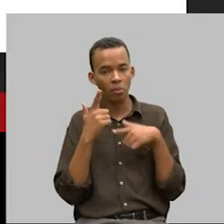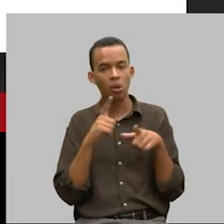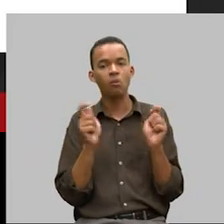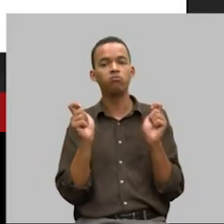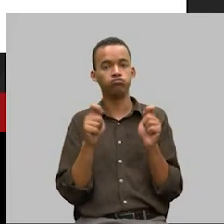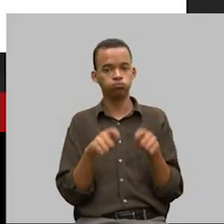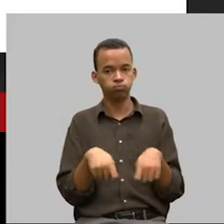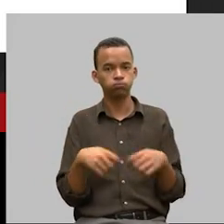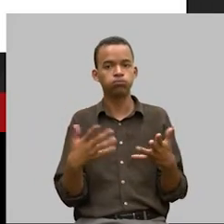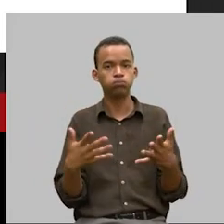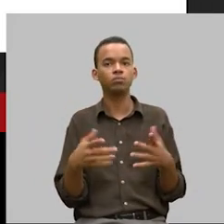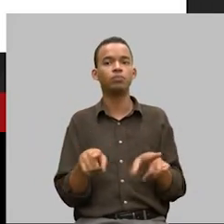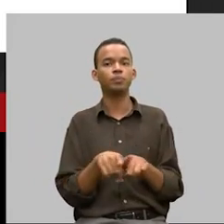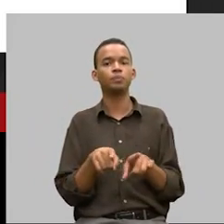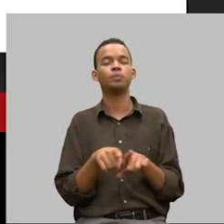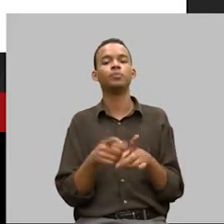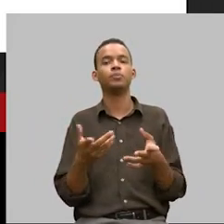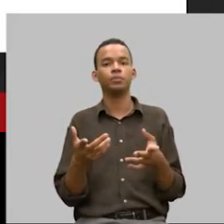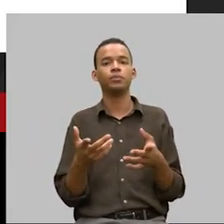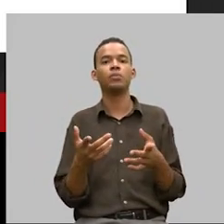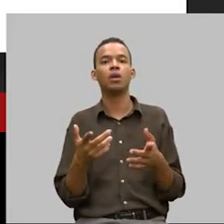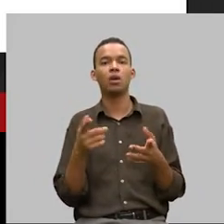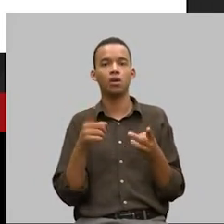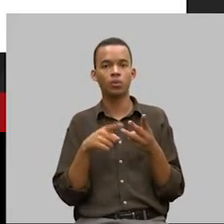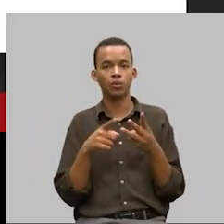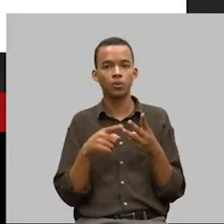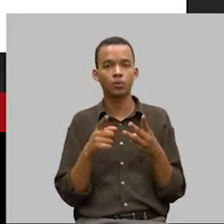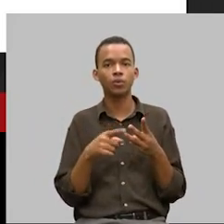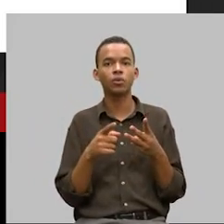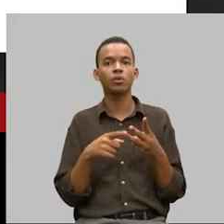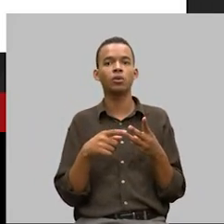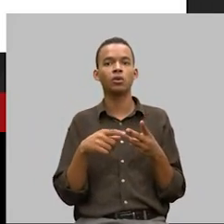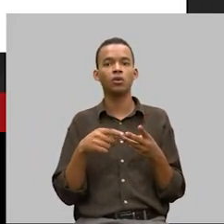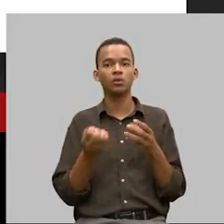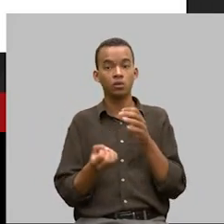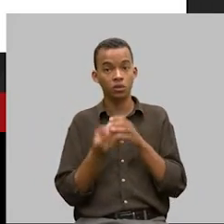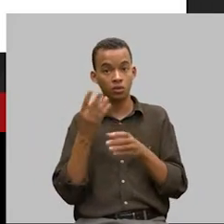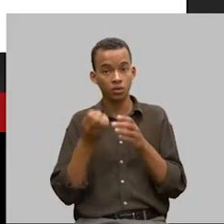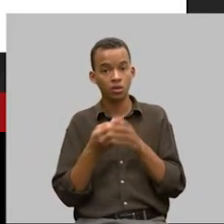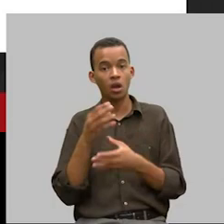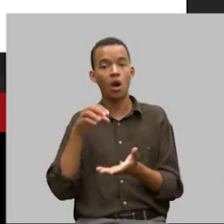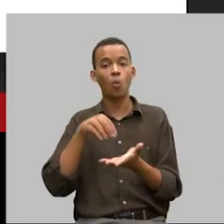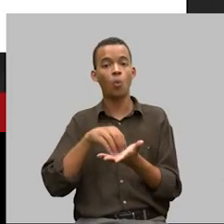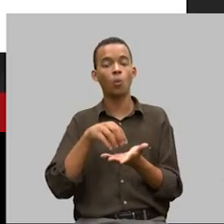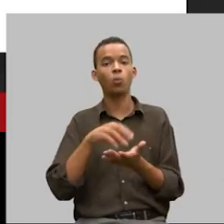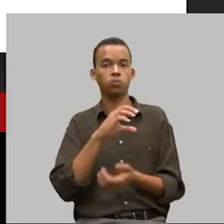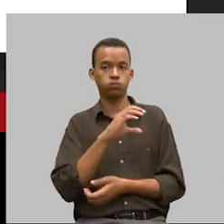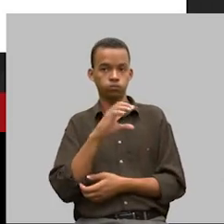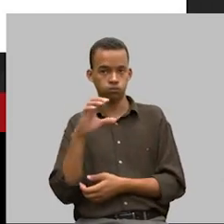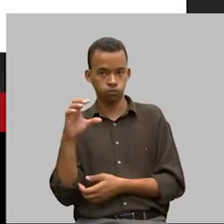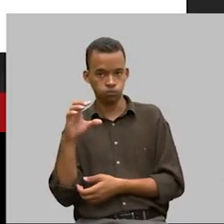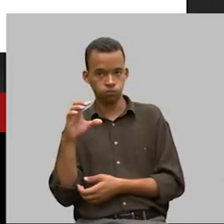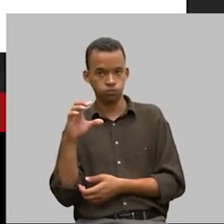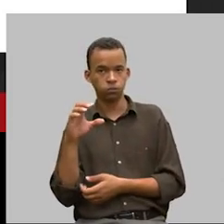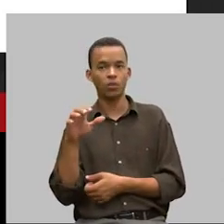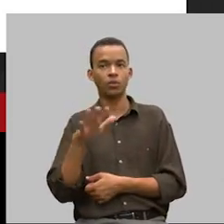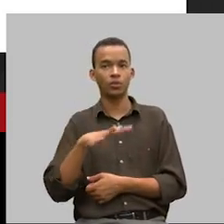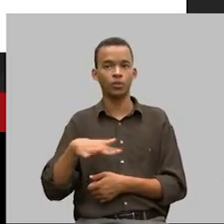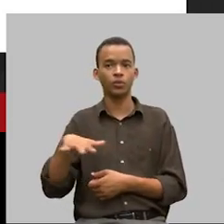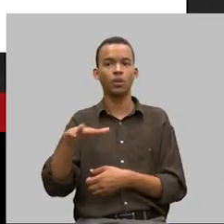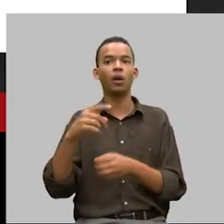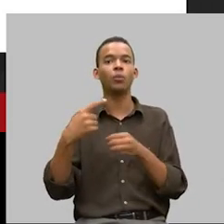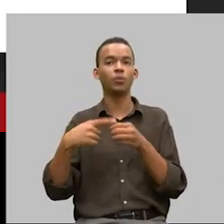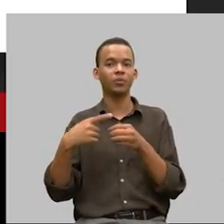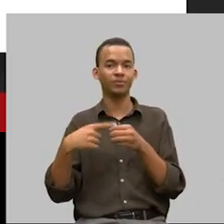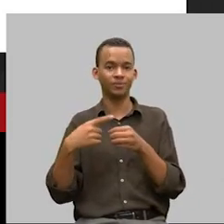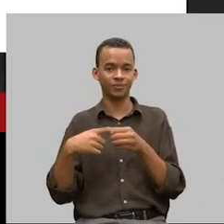nas reivindicações a gente tem que ter o fortalecimento e criação de coordenações e setores da educação municipais né então não adianta a gente lutar